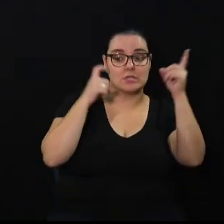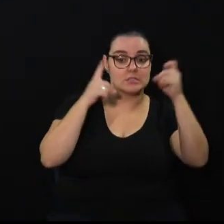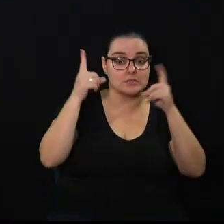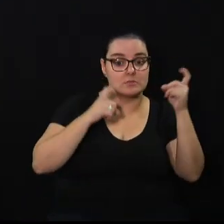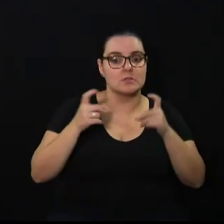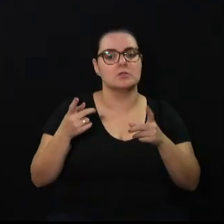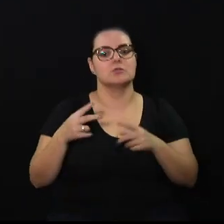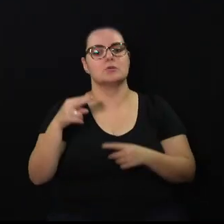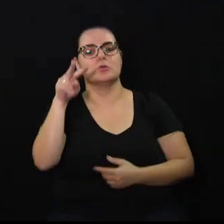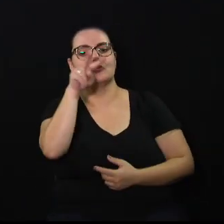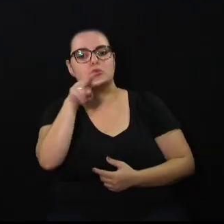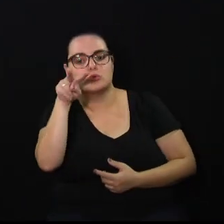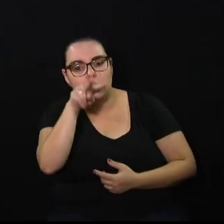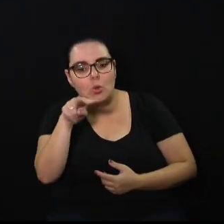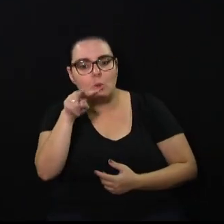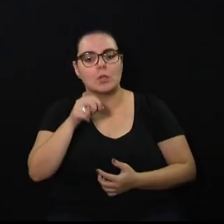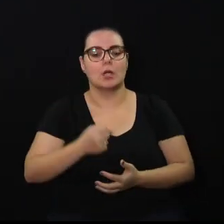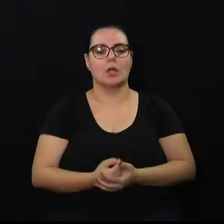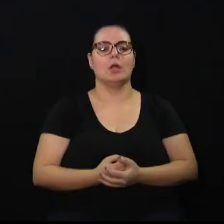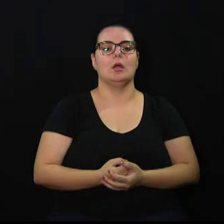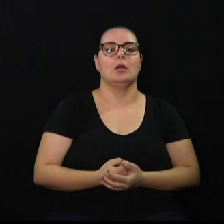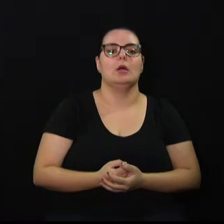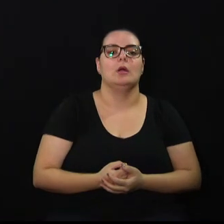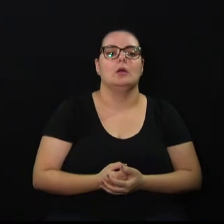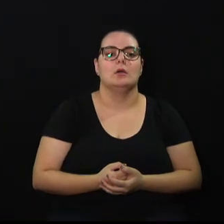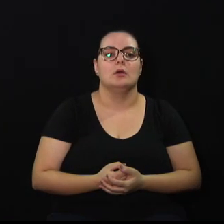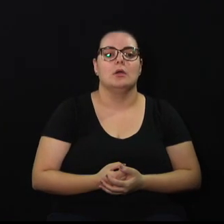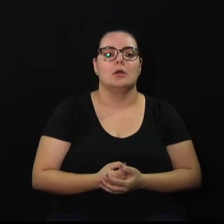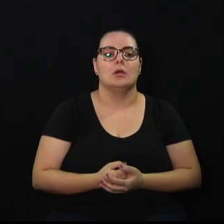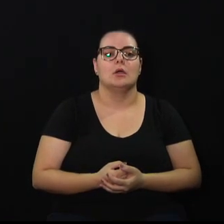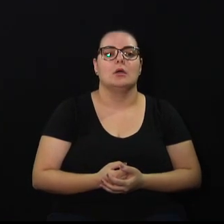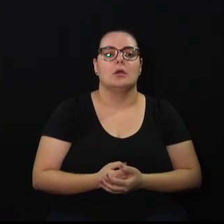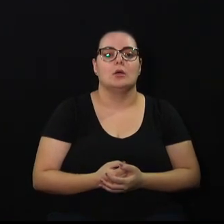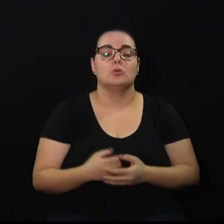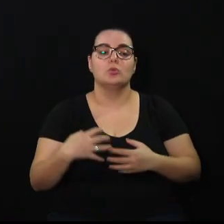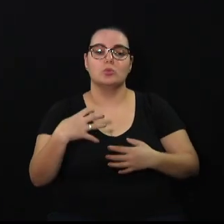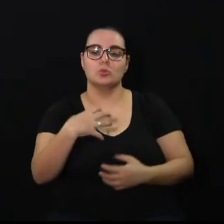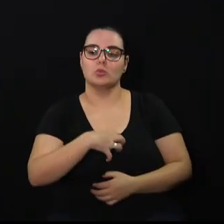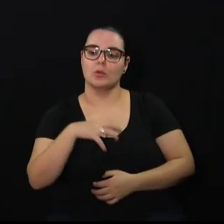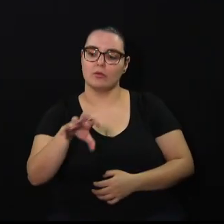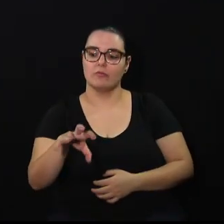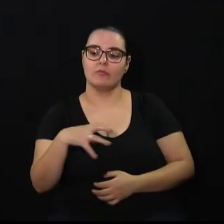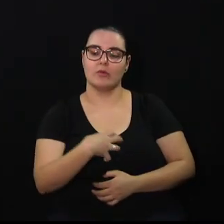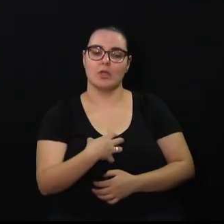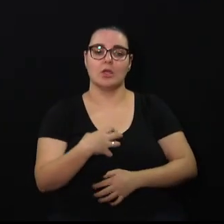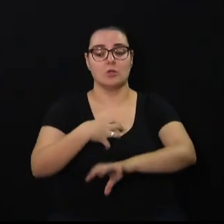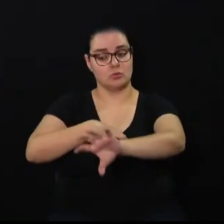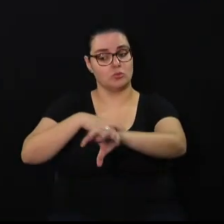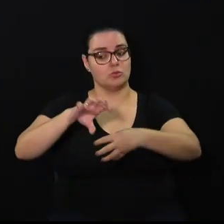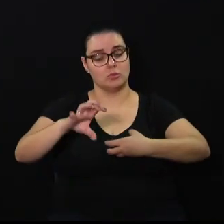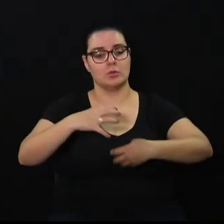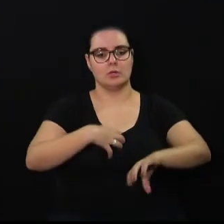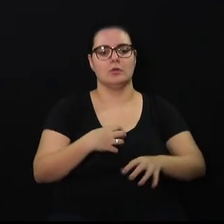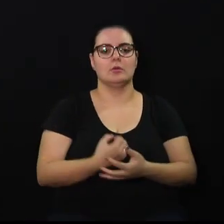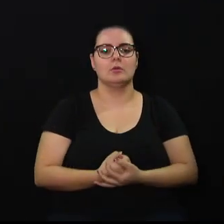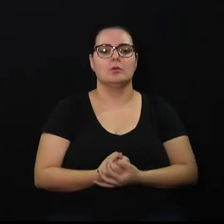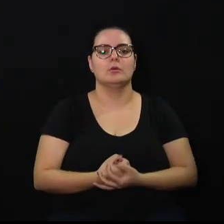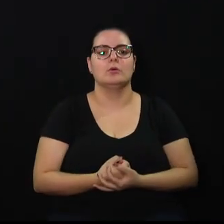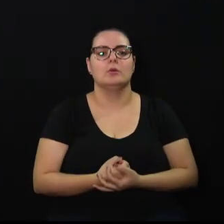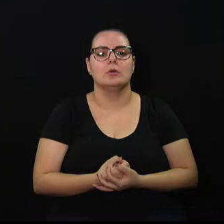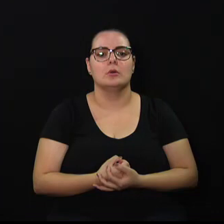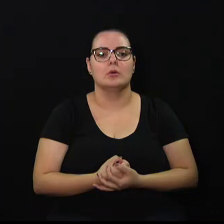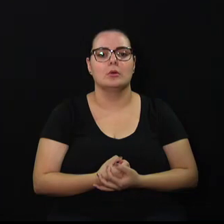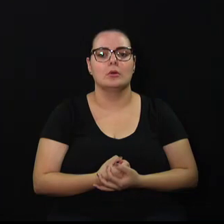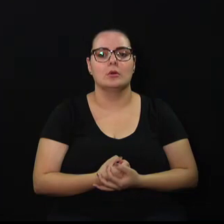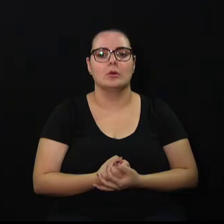deficiência em expressar afeto e responder pelo nome na ausência de intercâmbio materno nec que